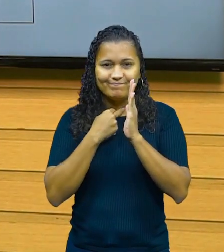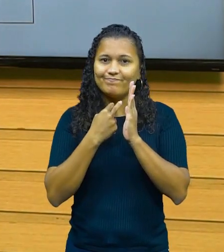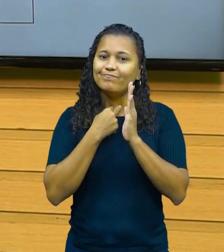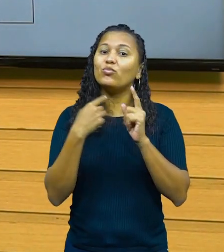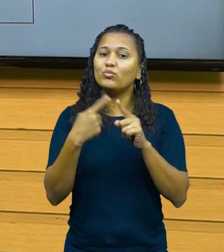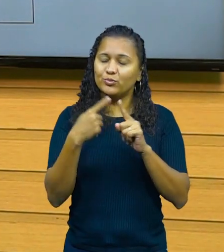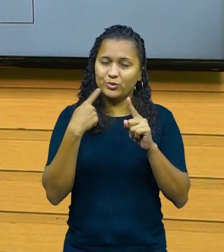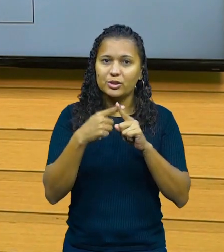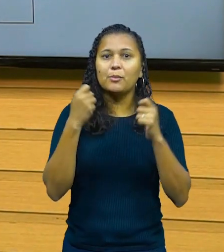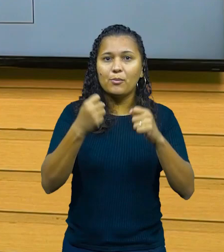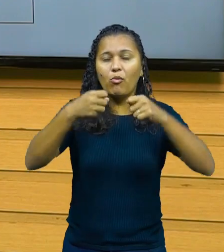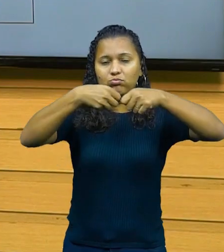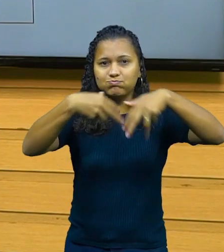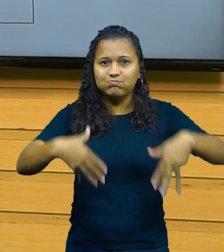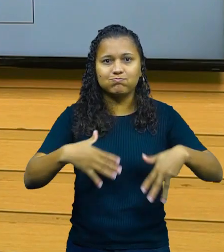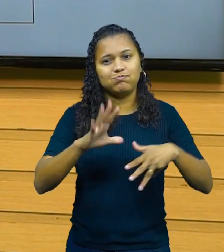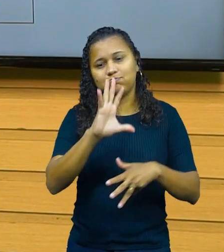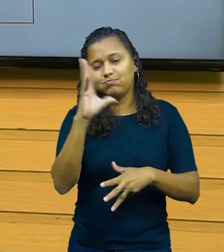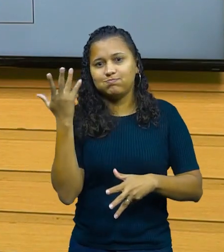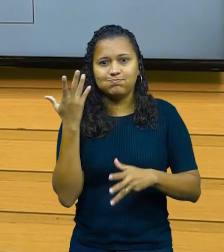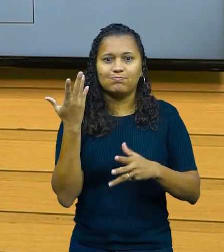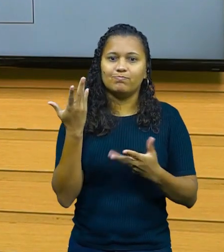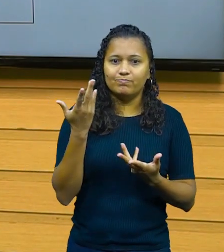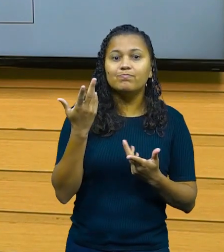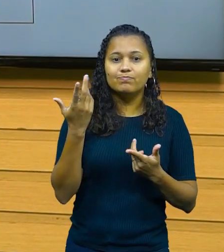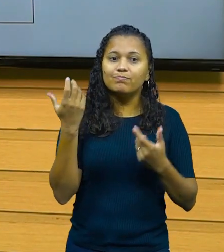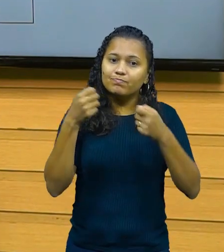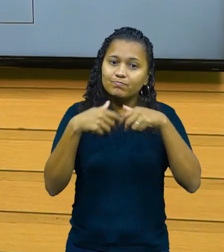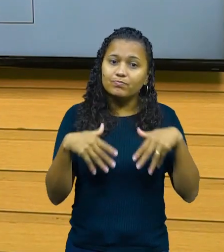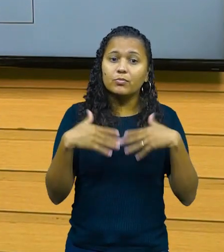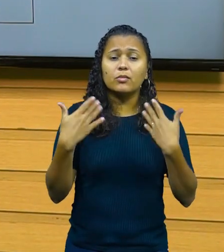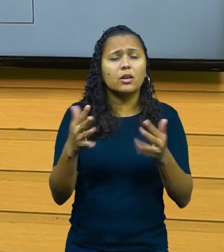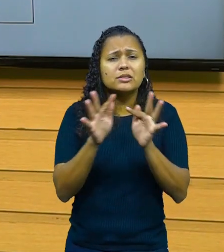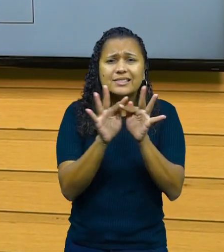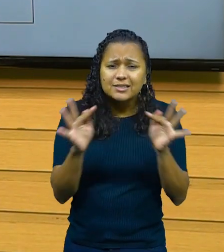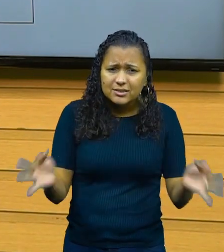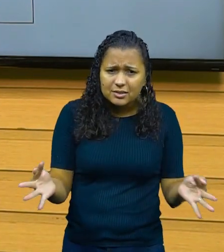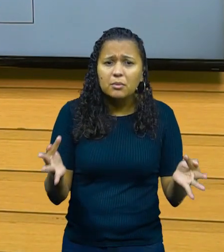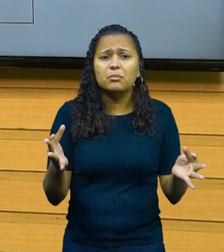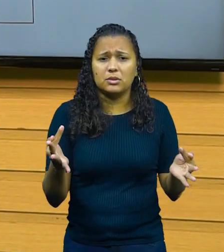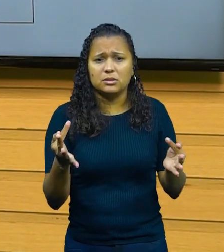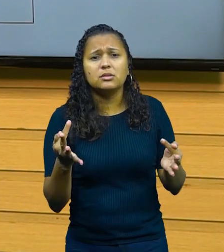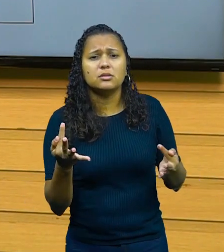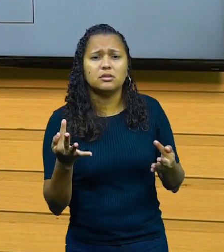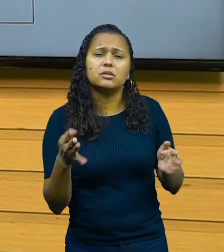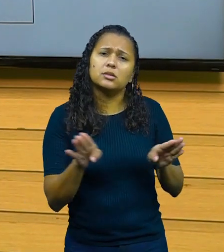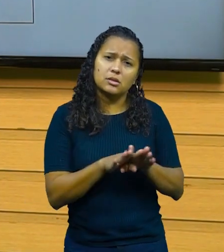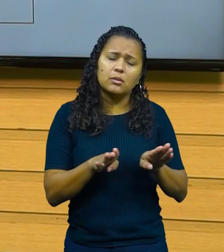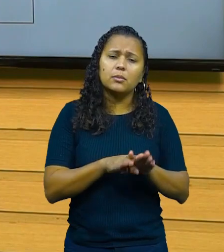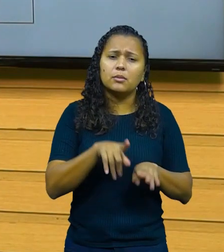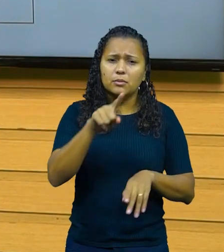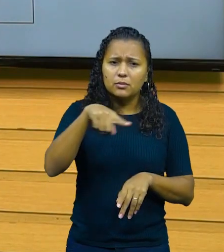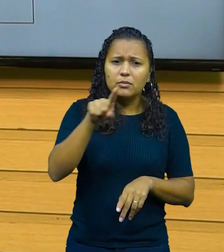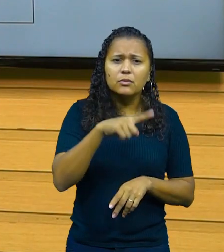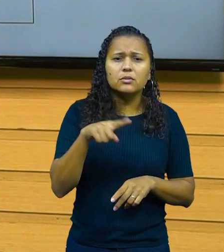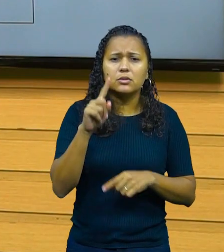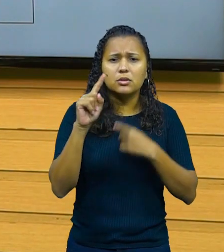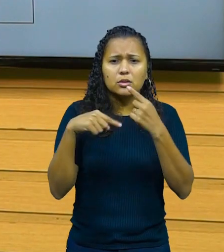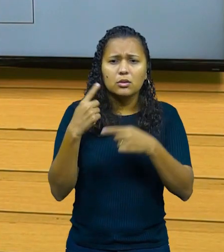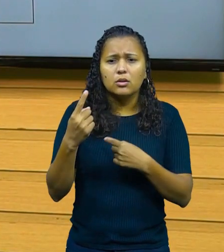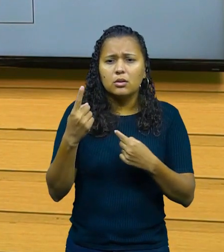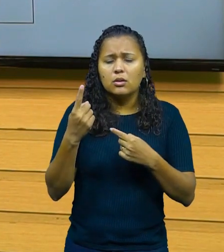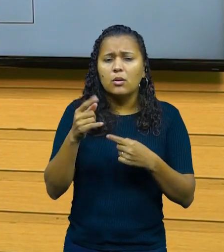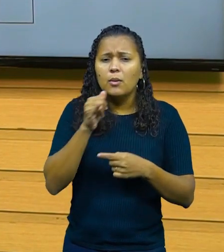mesma forma, comprometer o funcionamento desse sistema. Então, de maneira bem simples e para que a gente possa passar para o